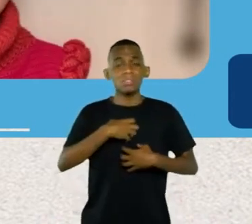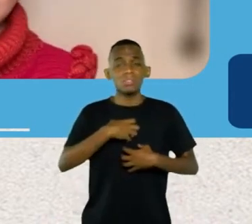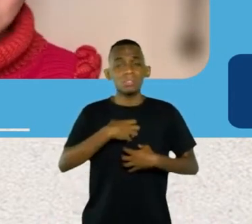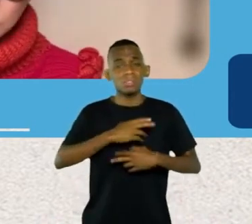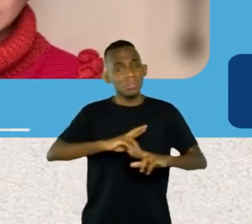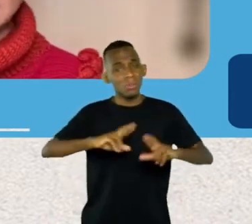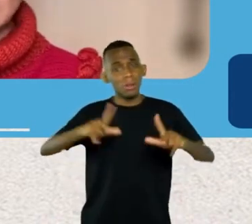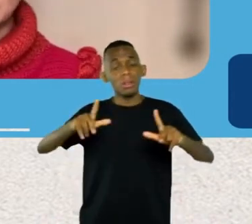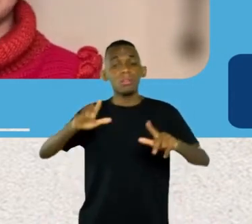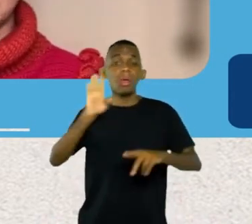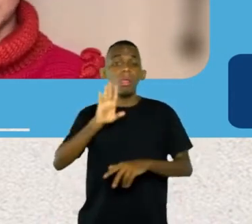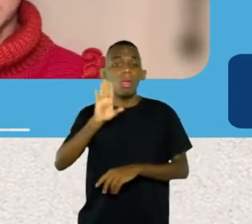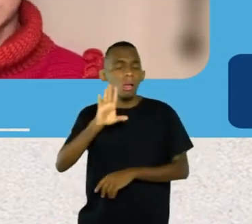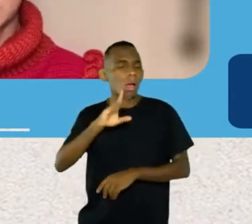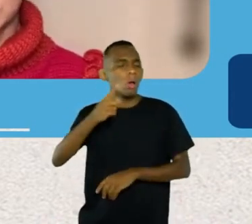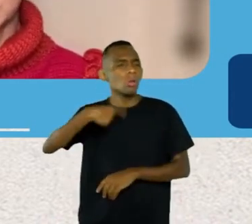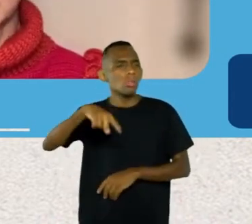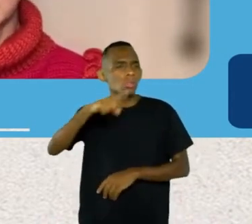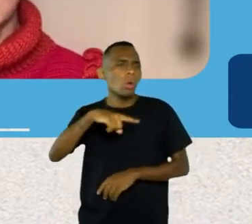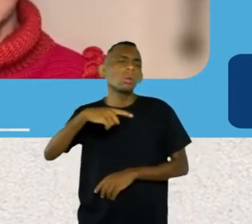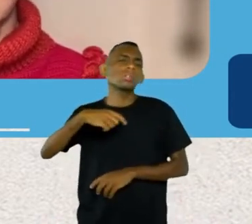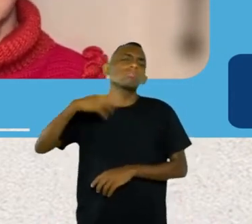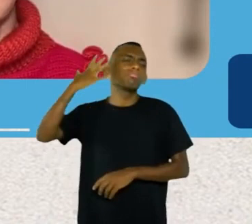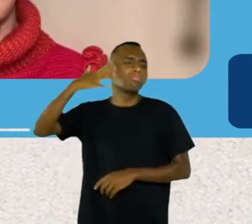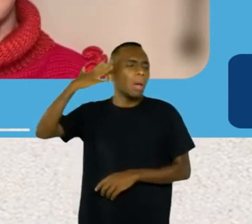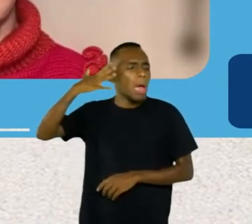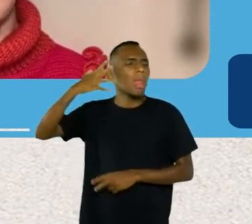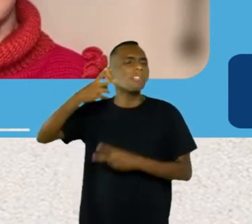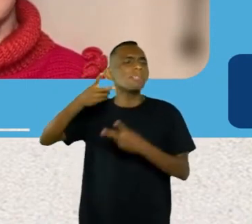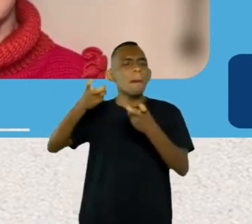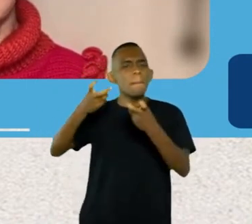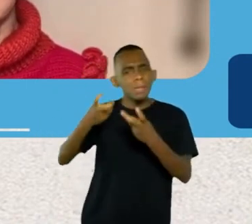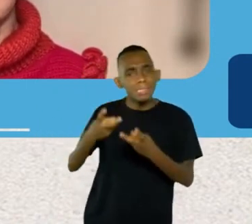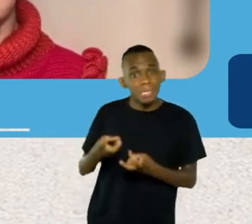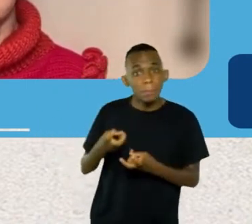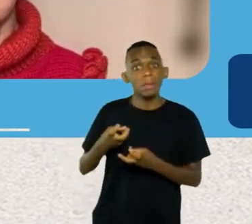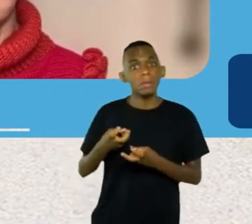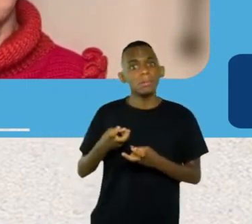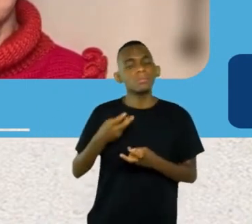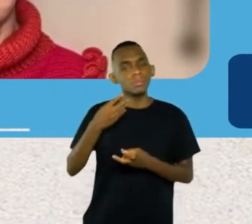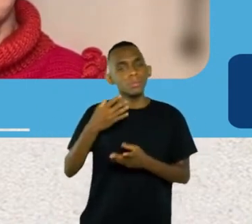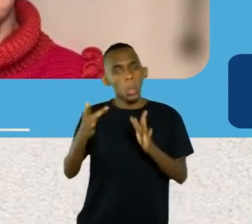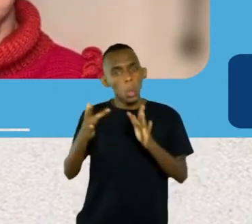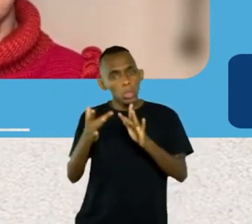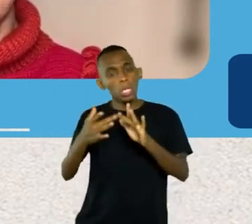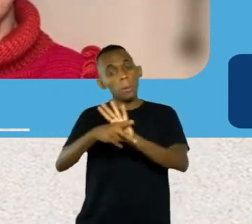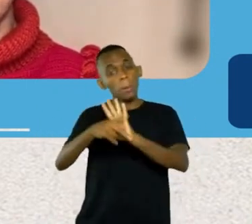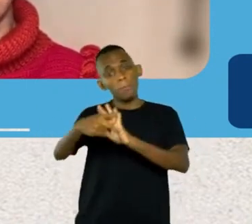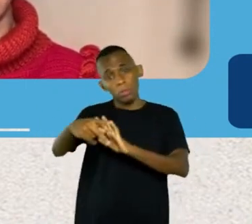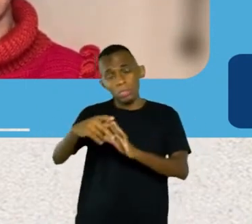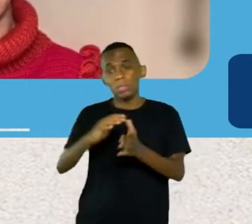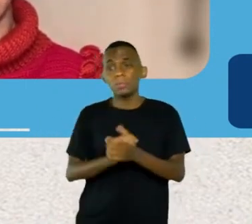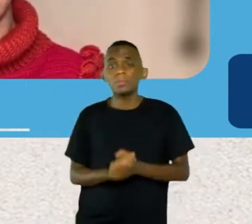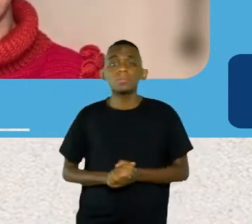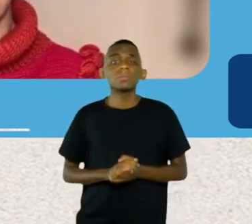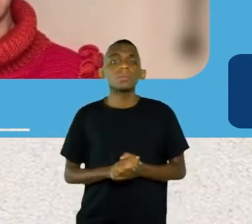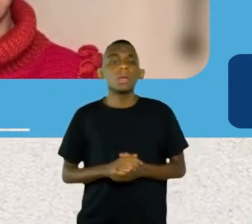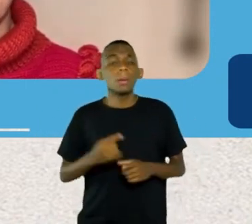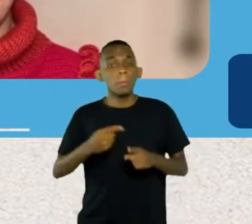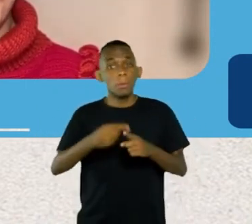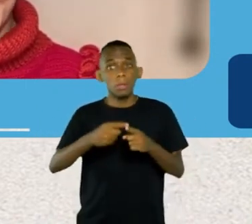né? E até é, aprender, né, com o outro, com você. Eu acho assim que eu achei bem bonita a forma que você